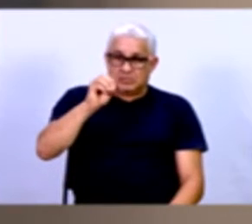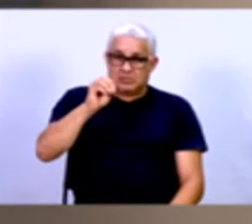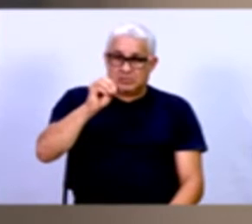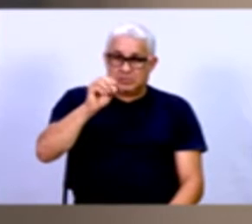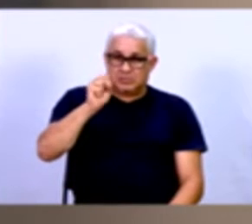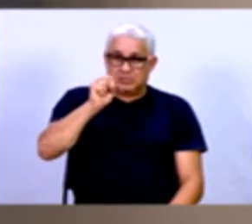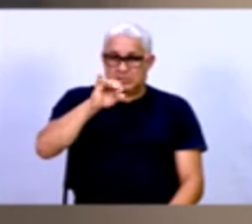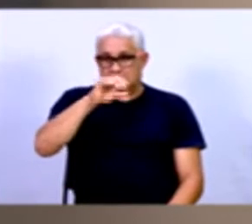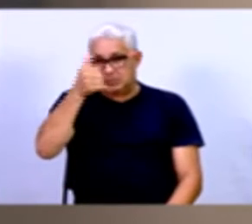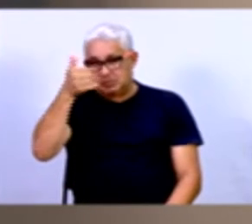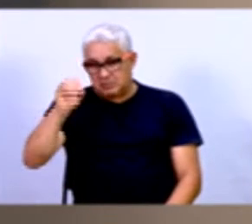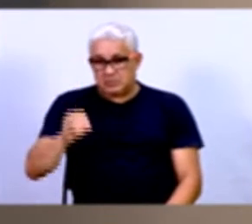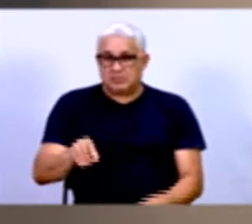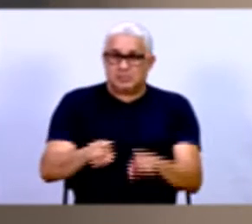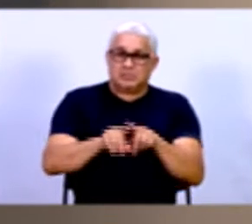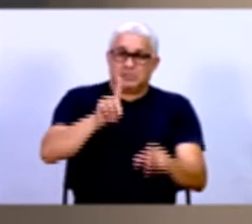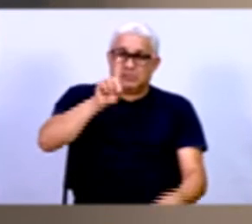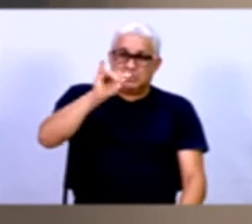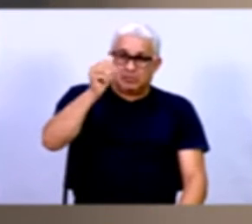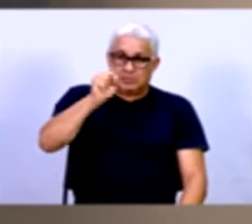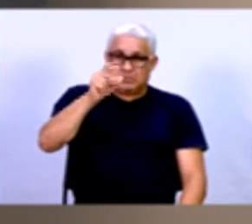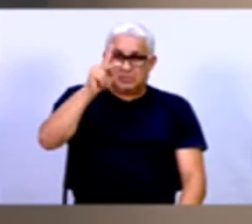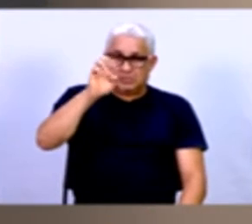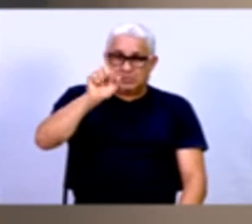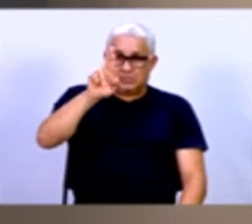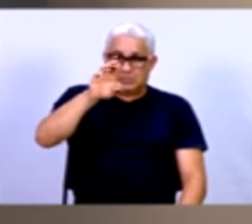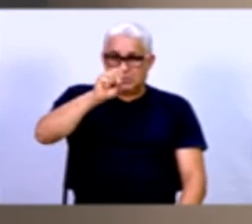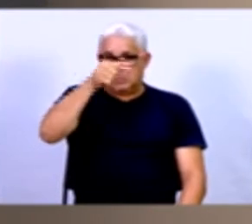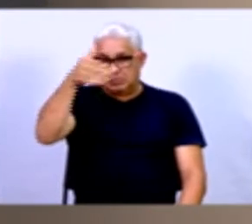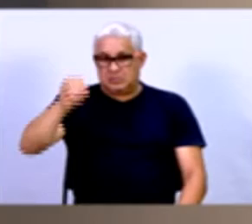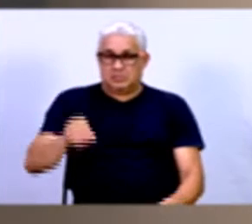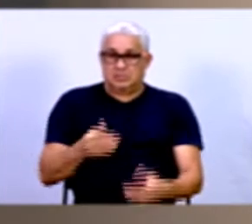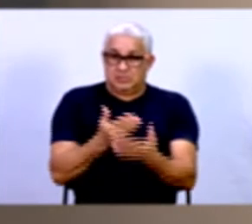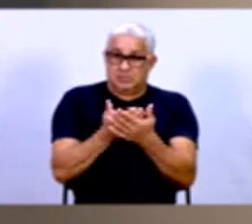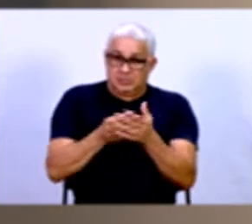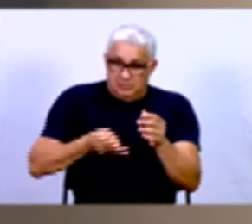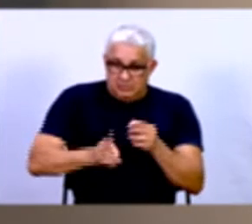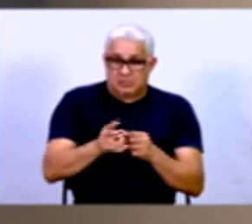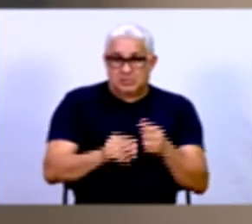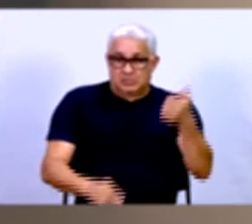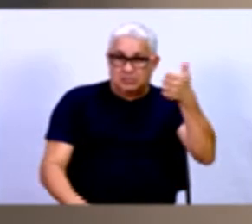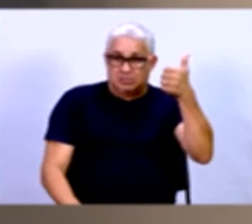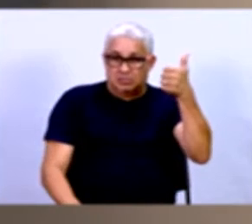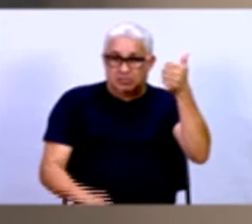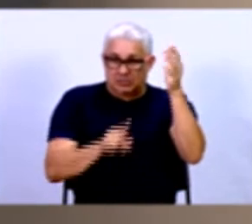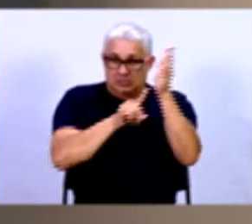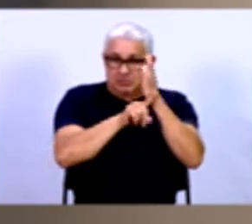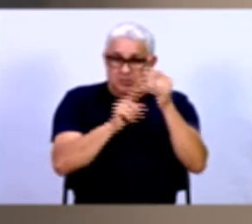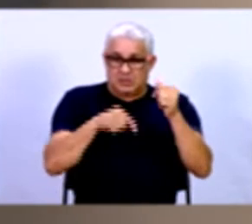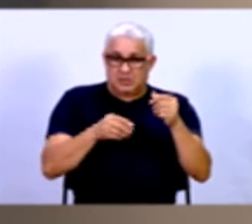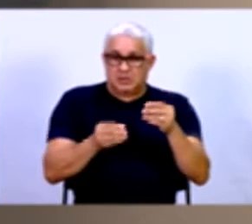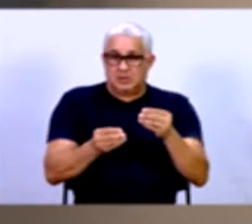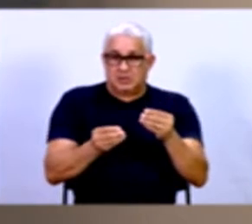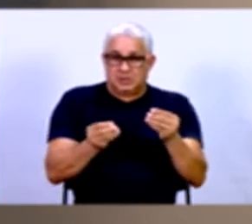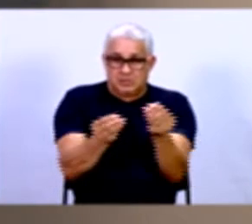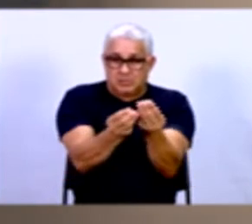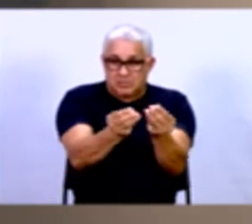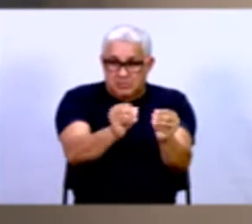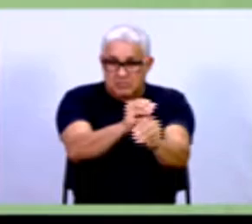da dispersão, tá? Nessa aula ainda, nós vamos falar desse primeiro quesito aqui, que foi a distribuição de